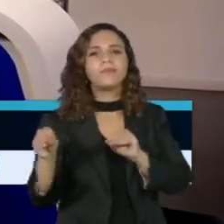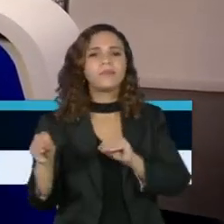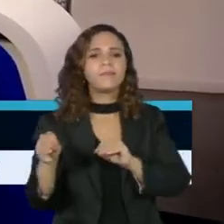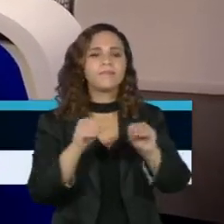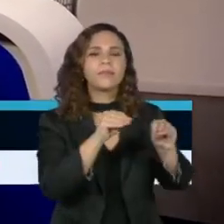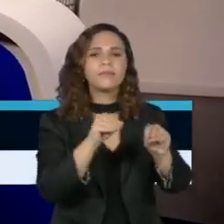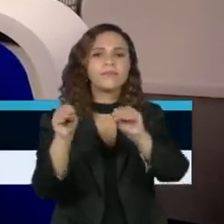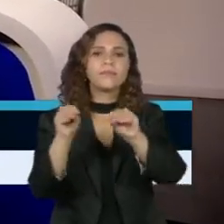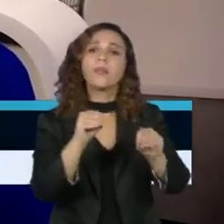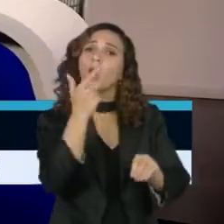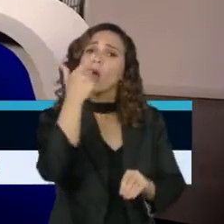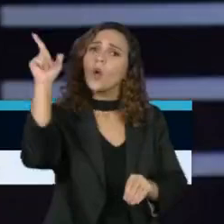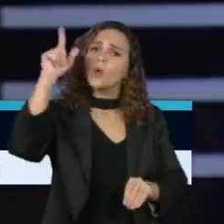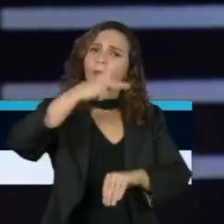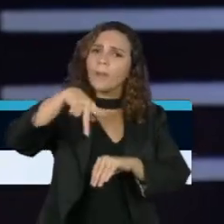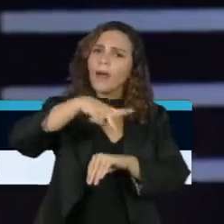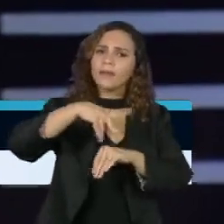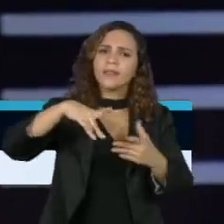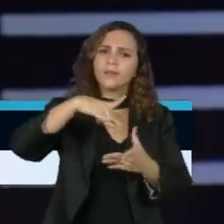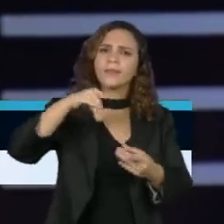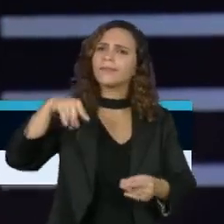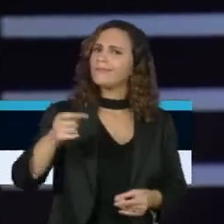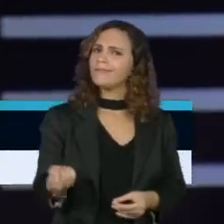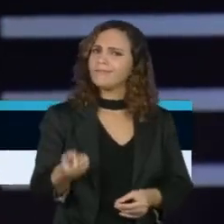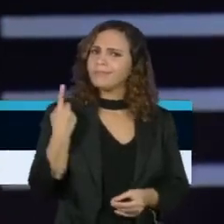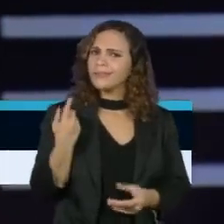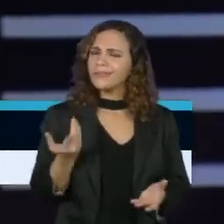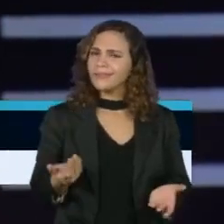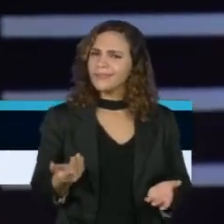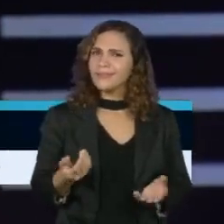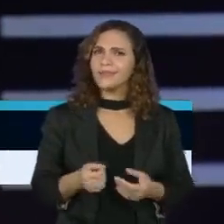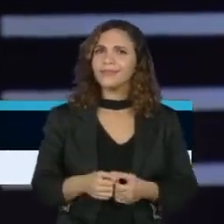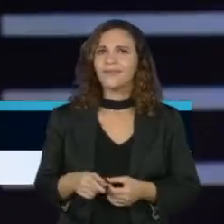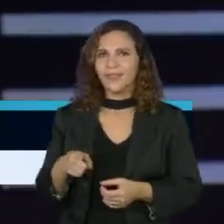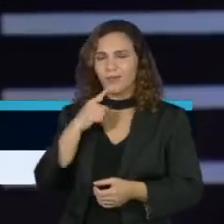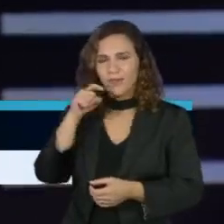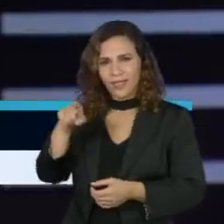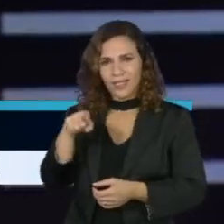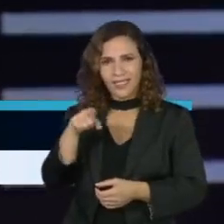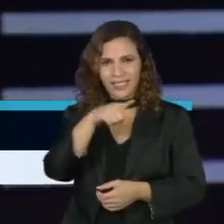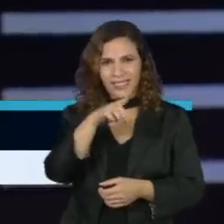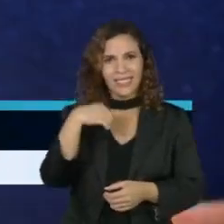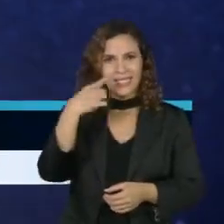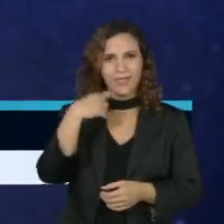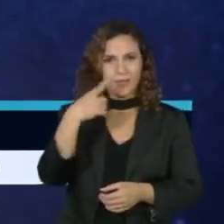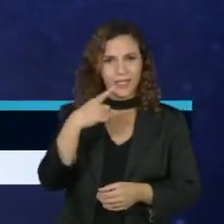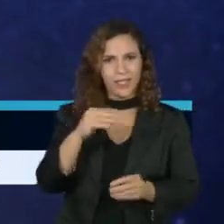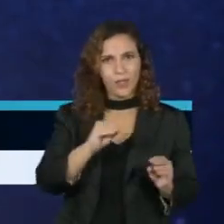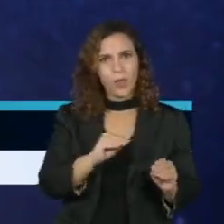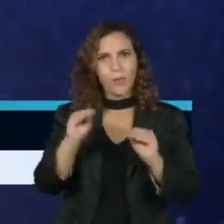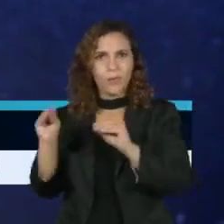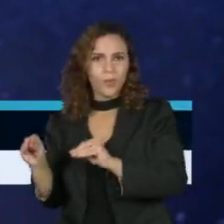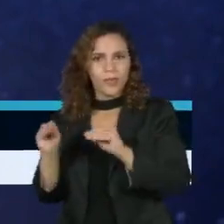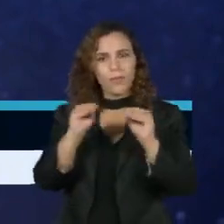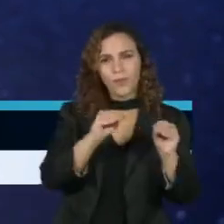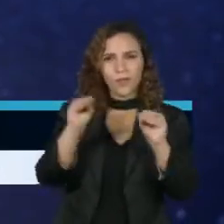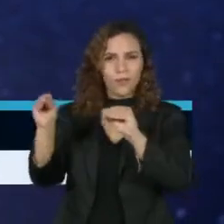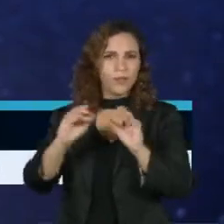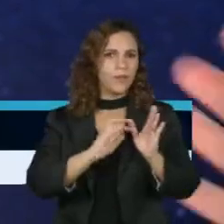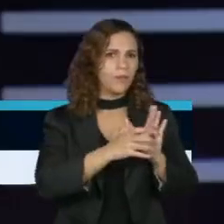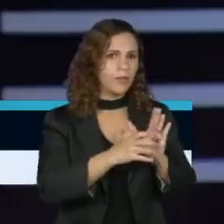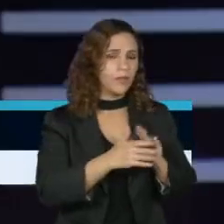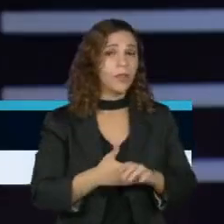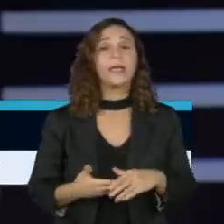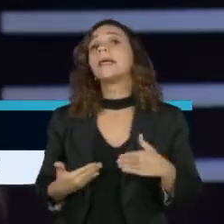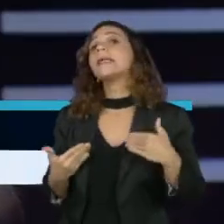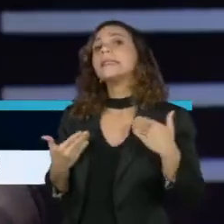nenhuma outra democracia? A migração partidária, está falando da migração dos parlamentares. Dos parlamentares nos partidos.